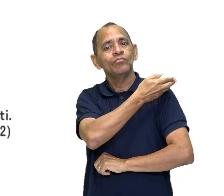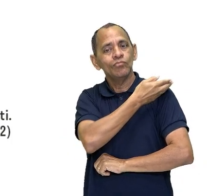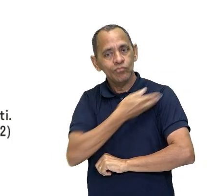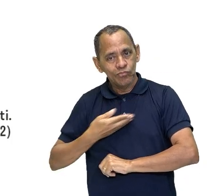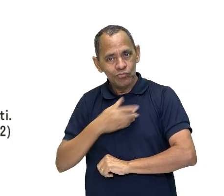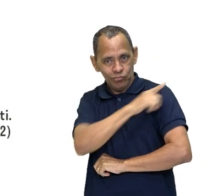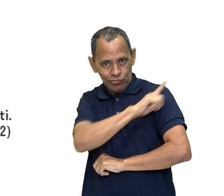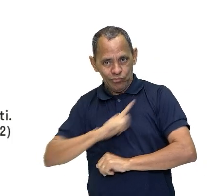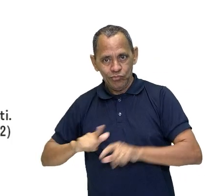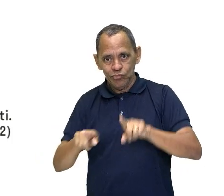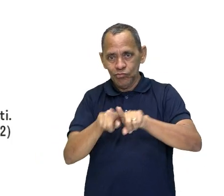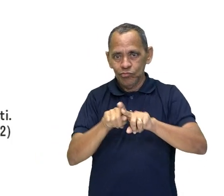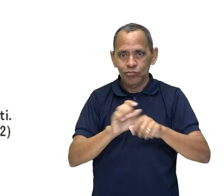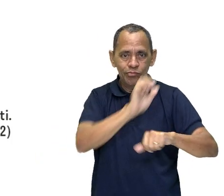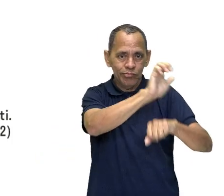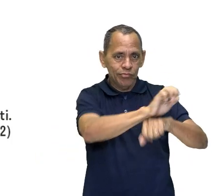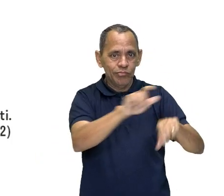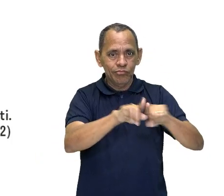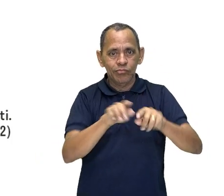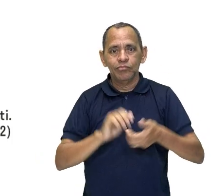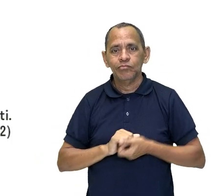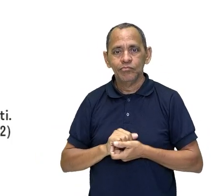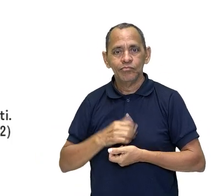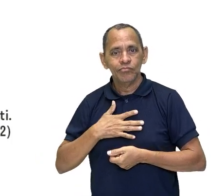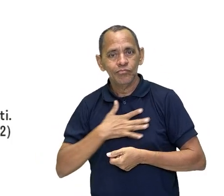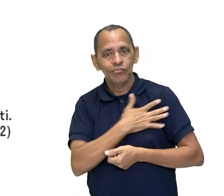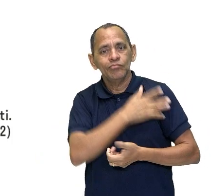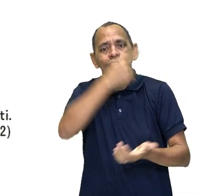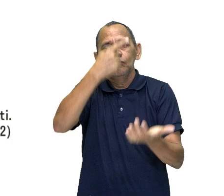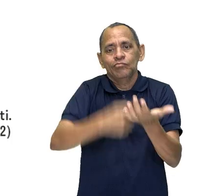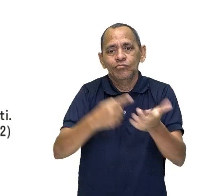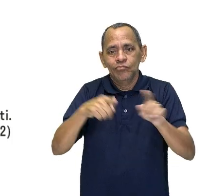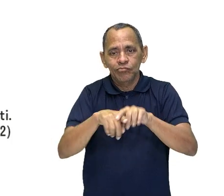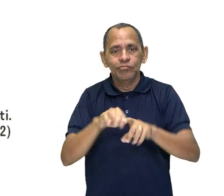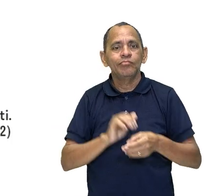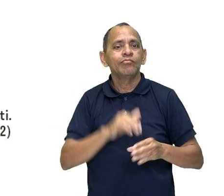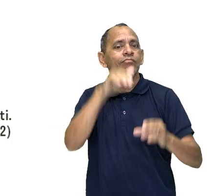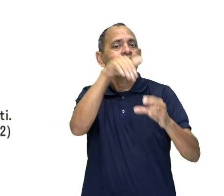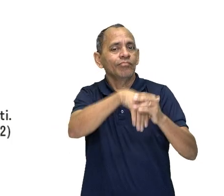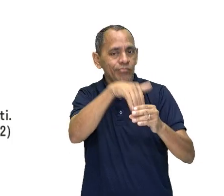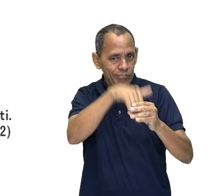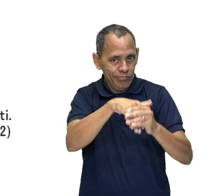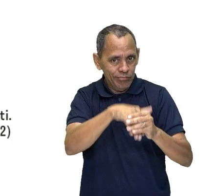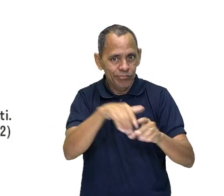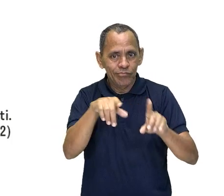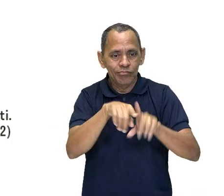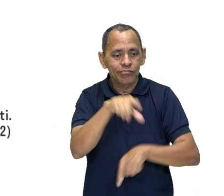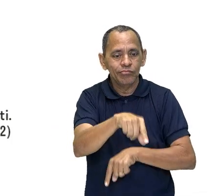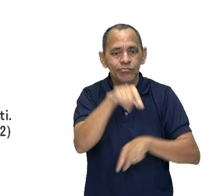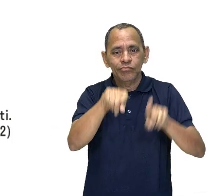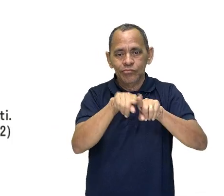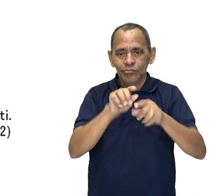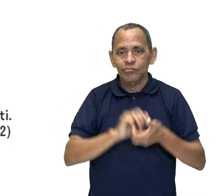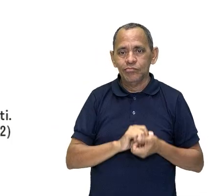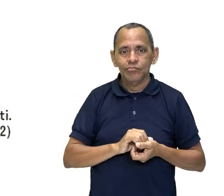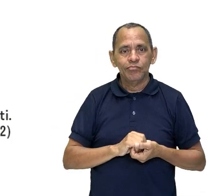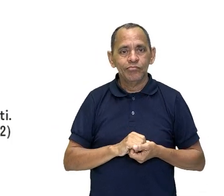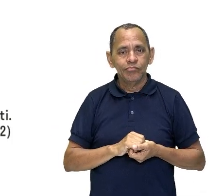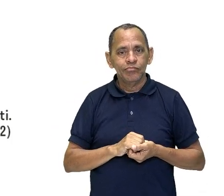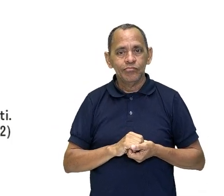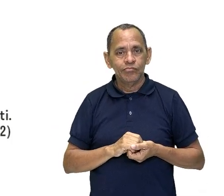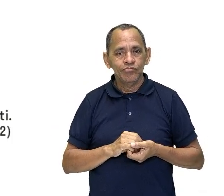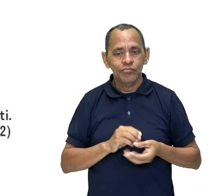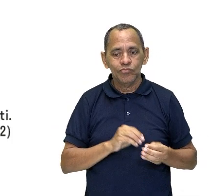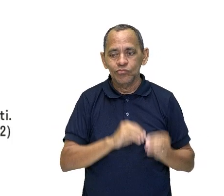basicamente a mesma coisa. Os coronéis se comprometiam em eleger e mandar votos para o governador, que em